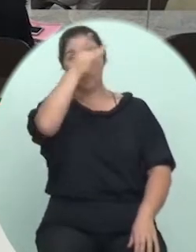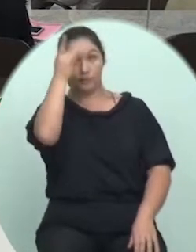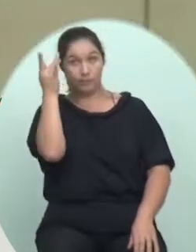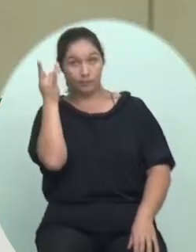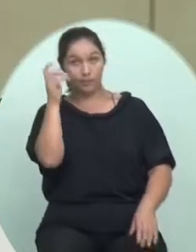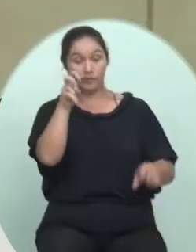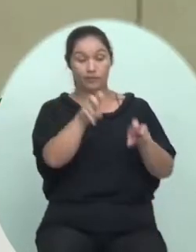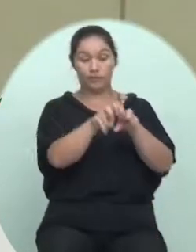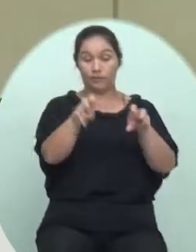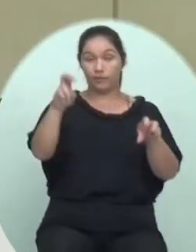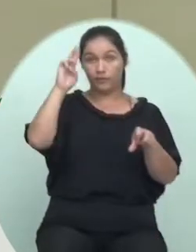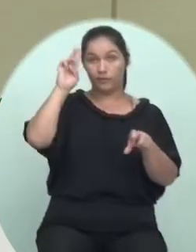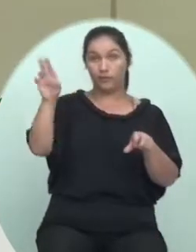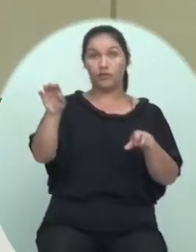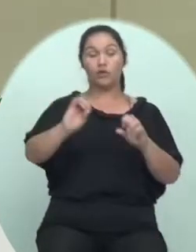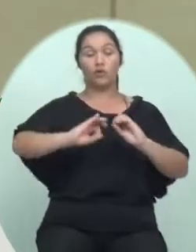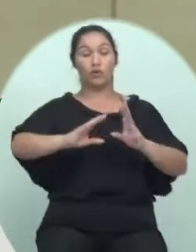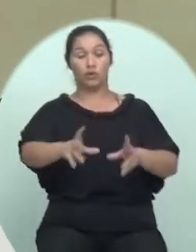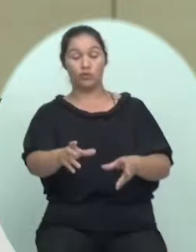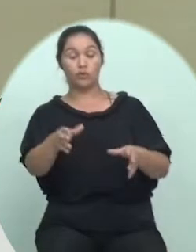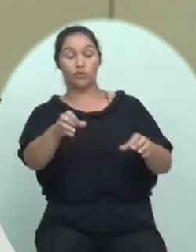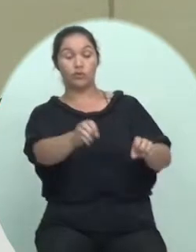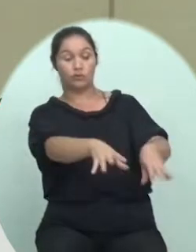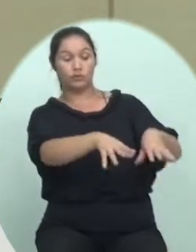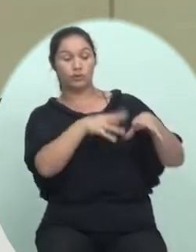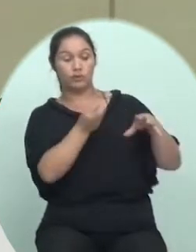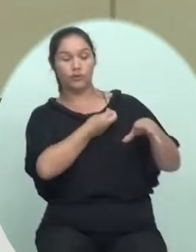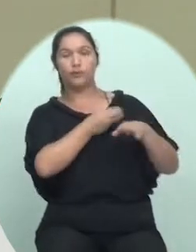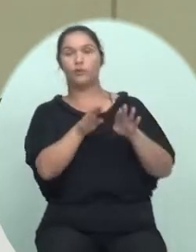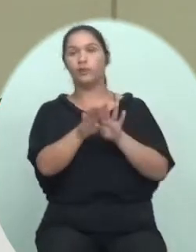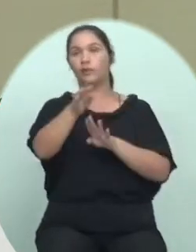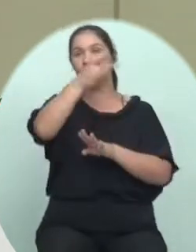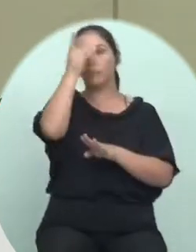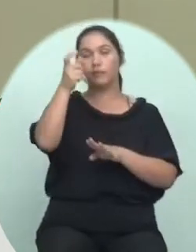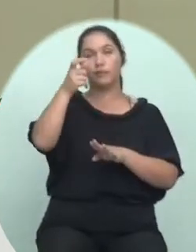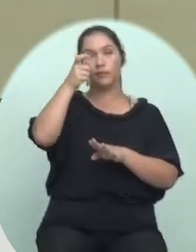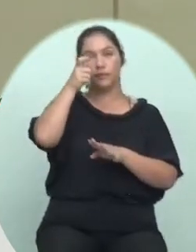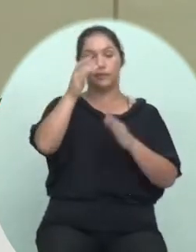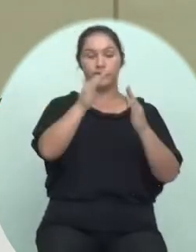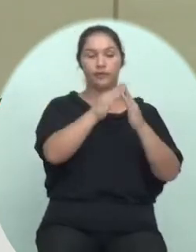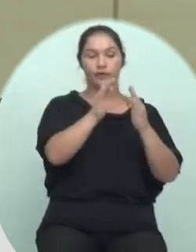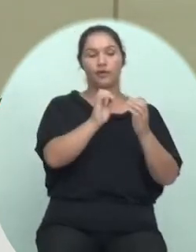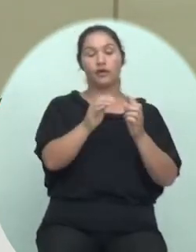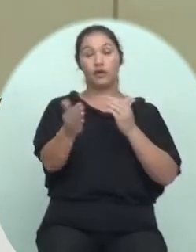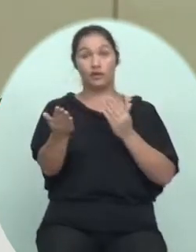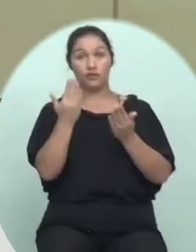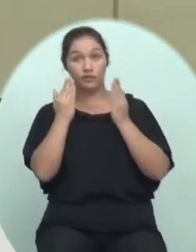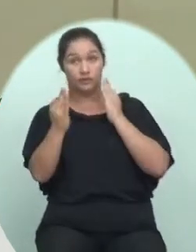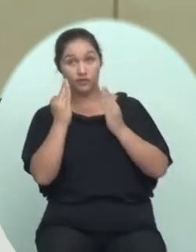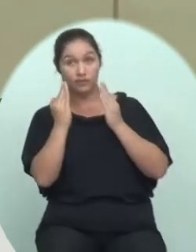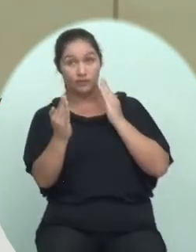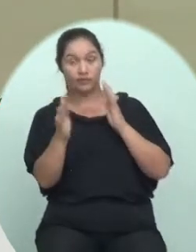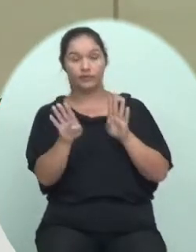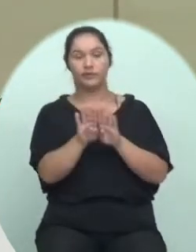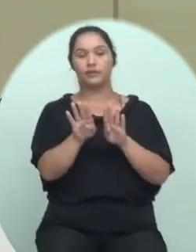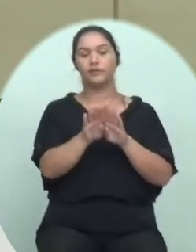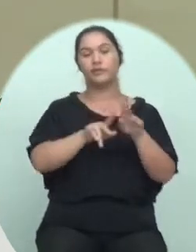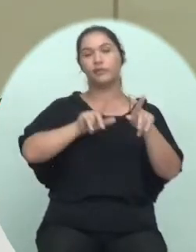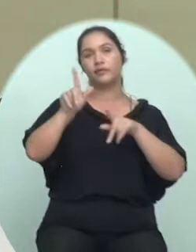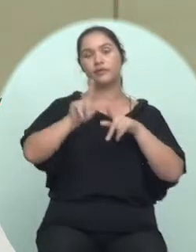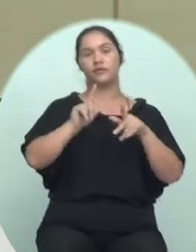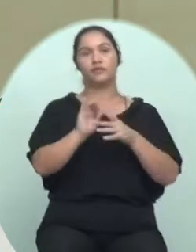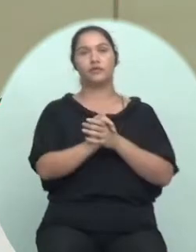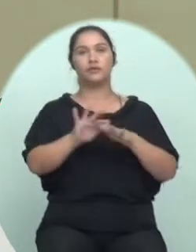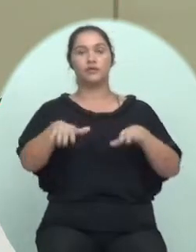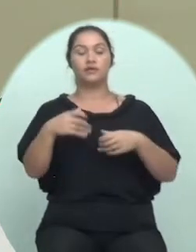casa, via Facebook e na TV. Bom, então, desejar também, já que no horário político, um bom ano 2019